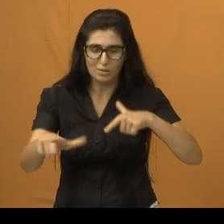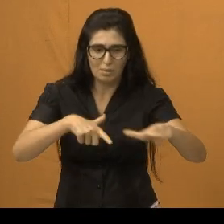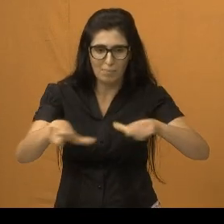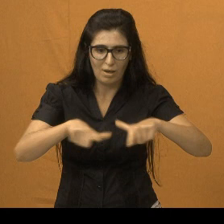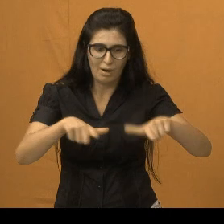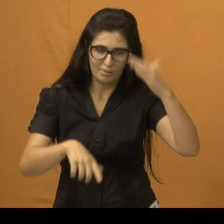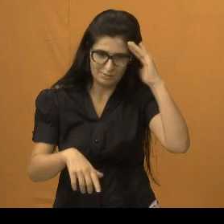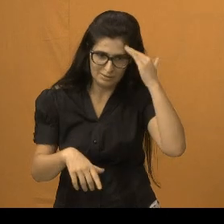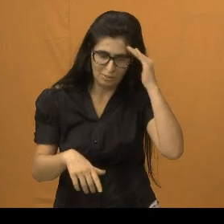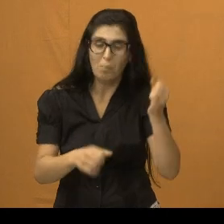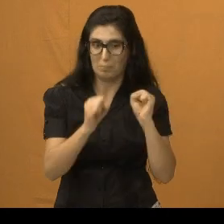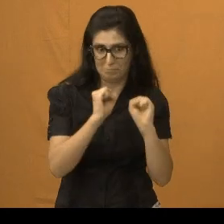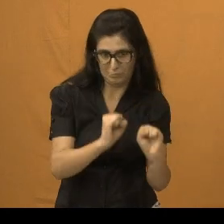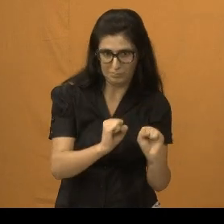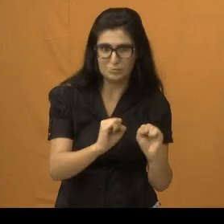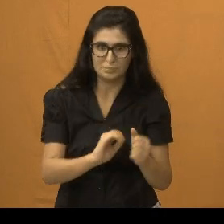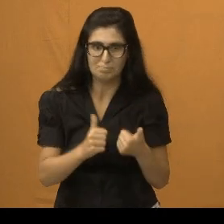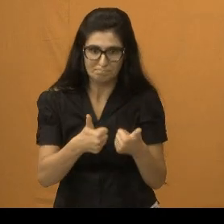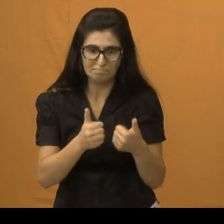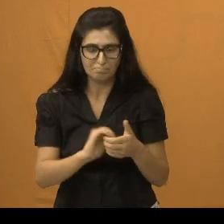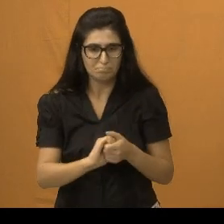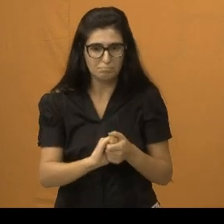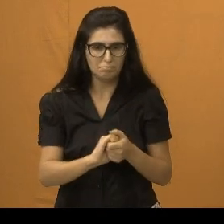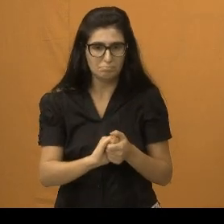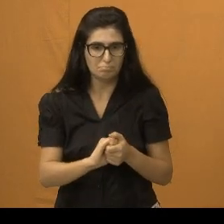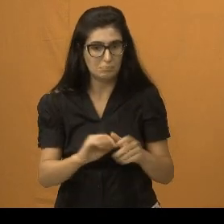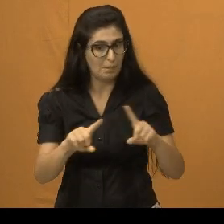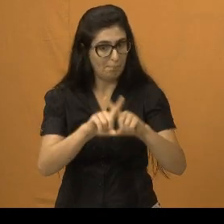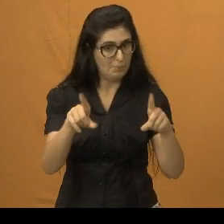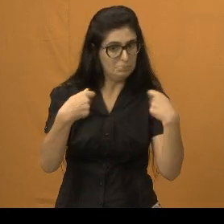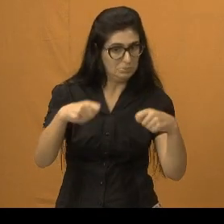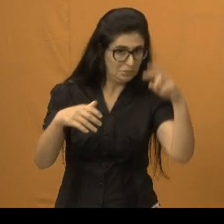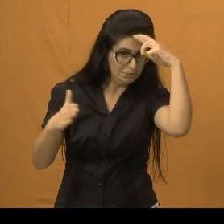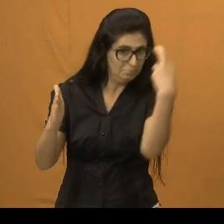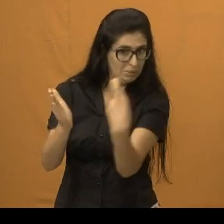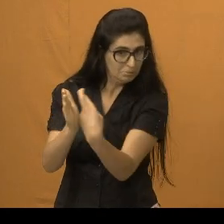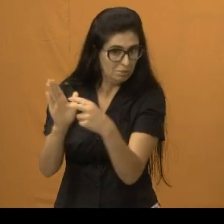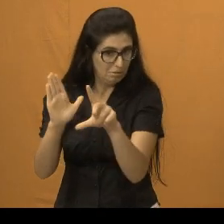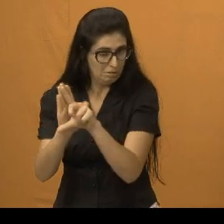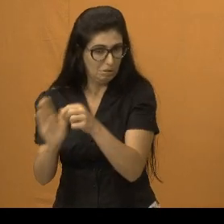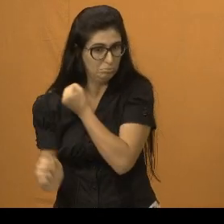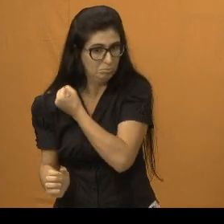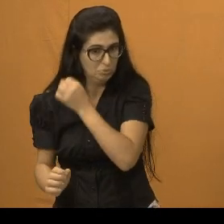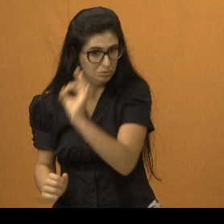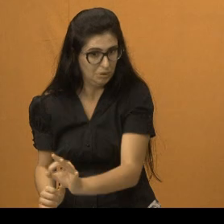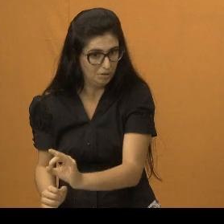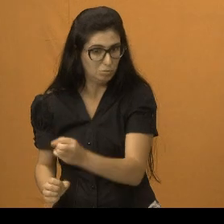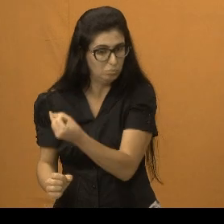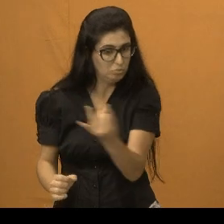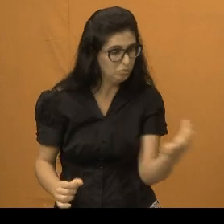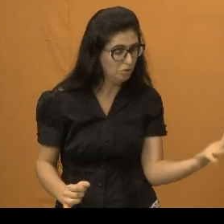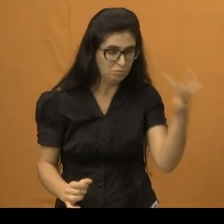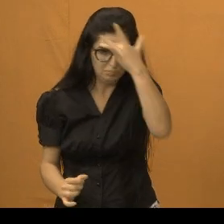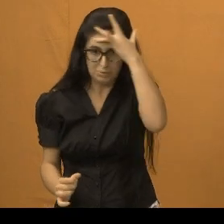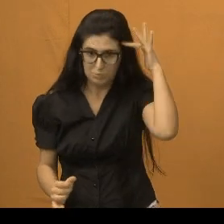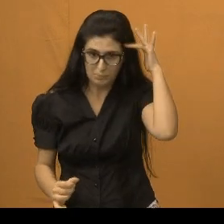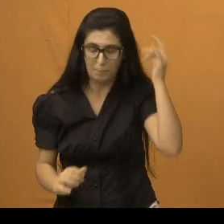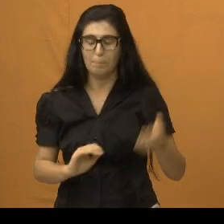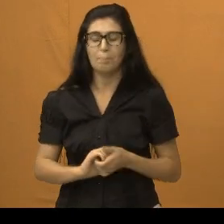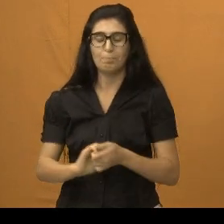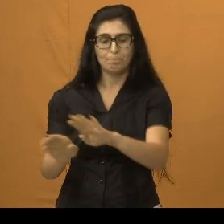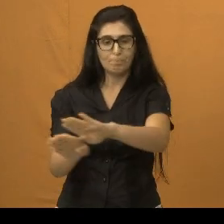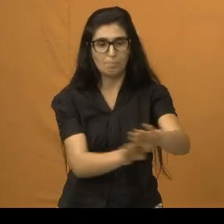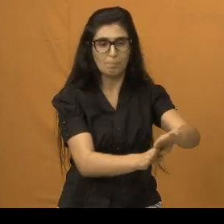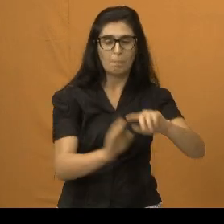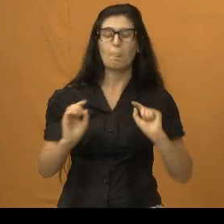Nos limites de pessoal, agora colocamos aqui de uma forma um pouco mais detalhada, né? Onde temos aqui a meta